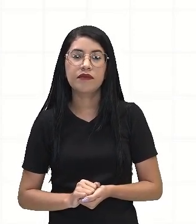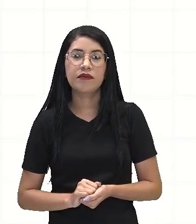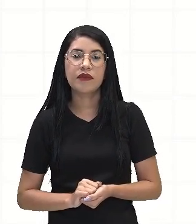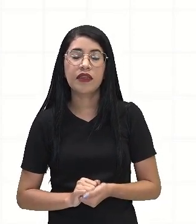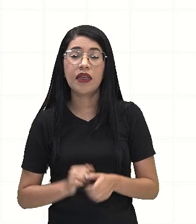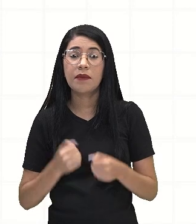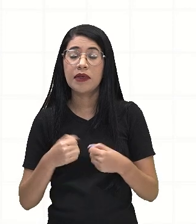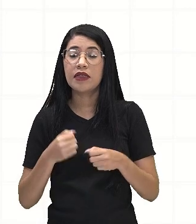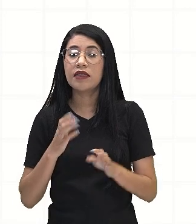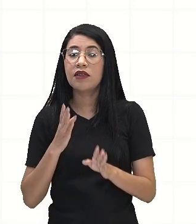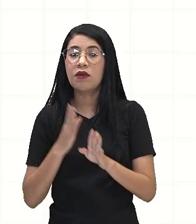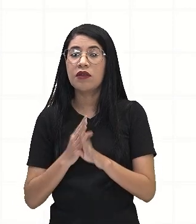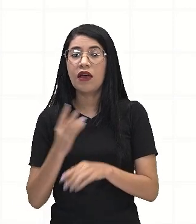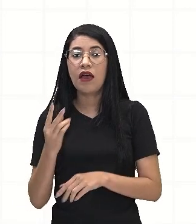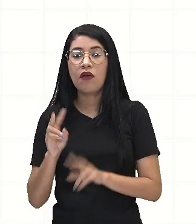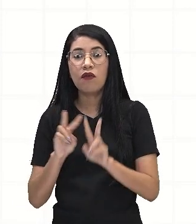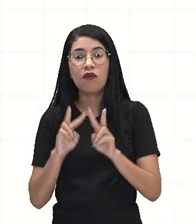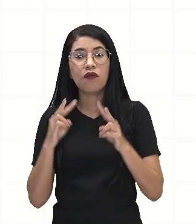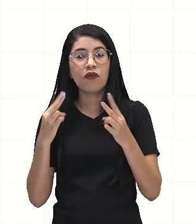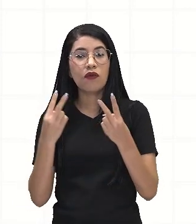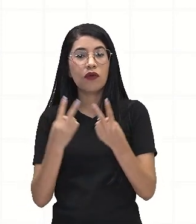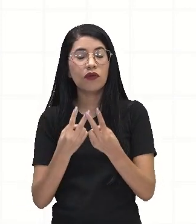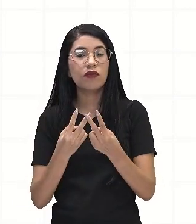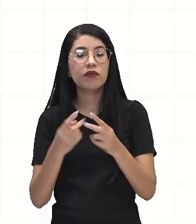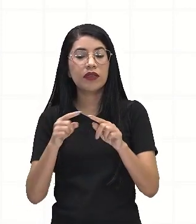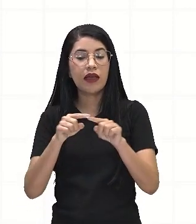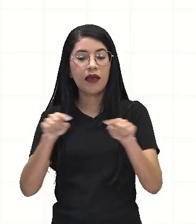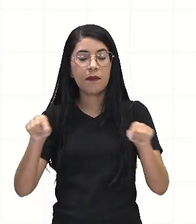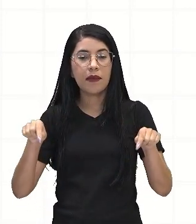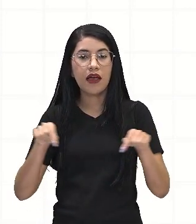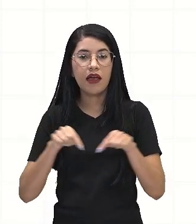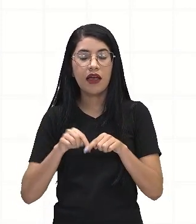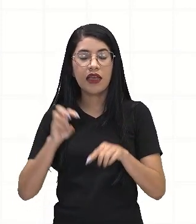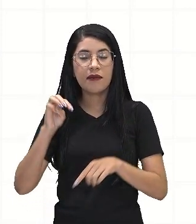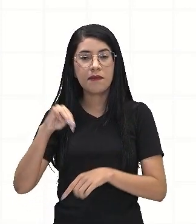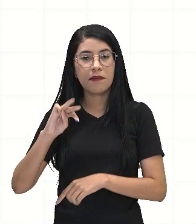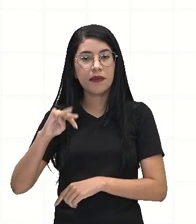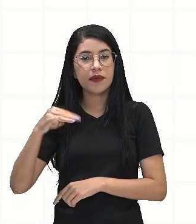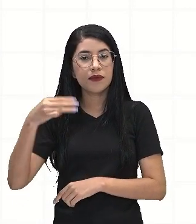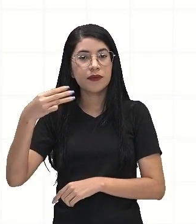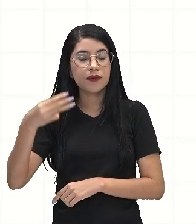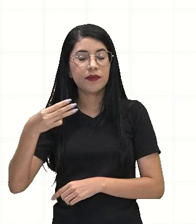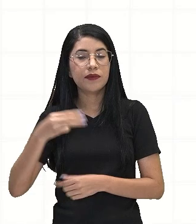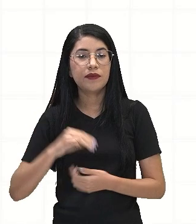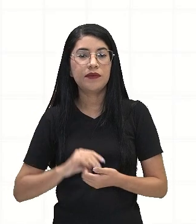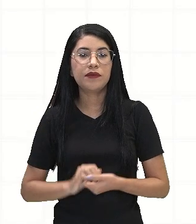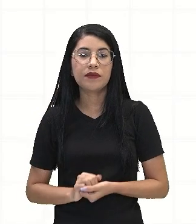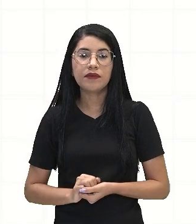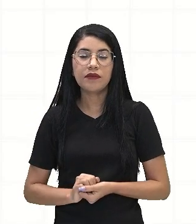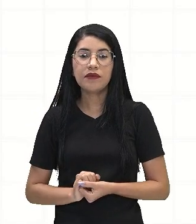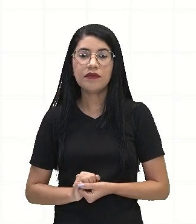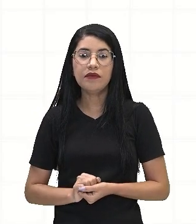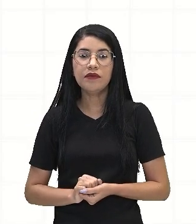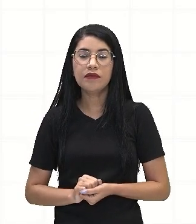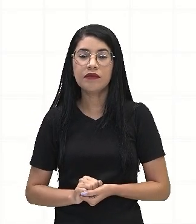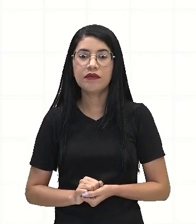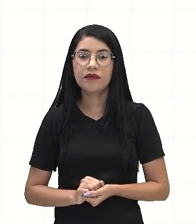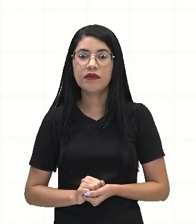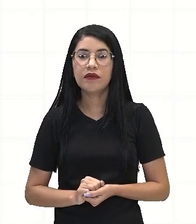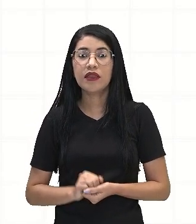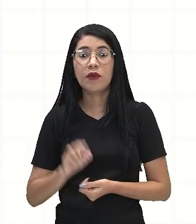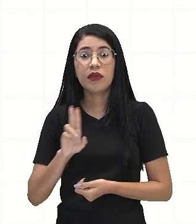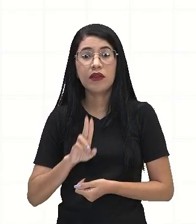o volume da caixa d'água, né? Em metros cúbicos. Aí, olha só, a unidade de medida é metro,